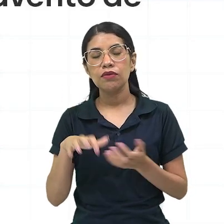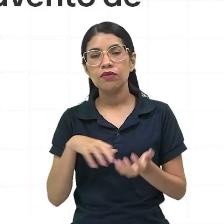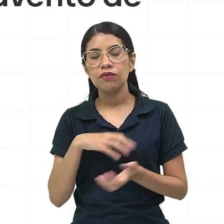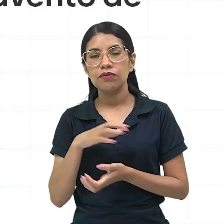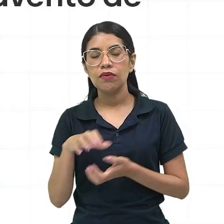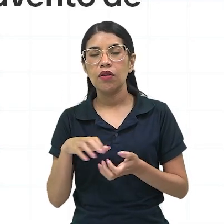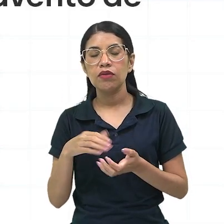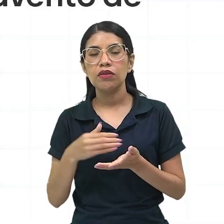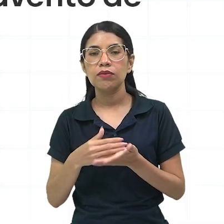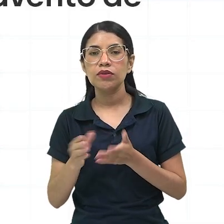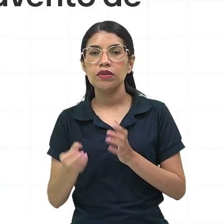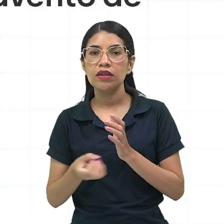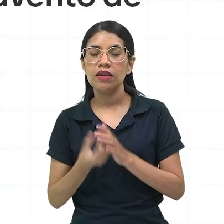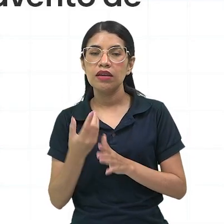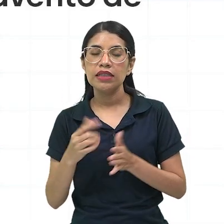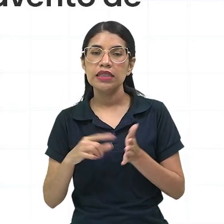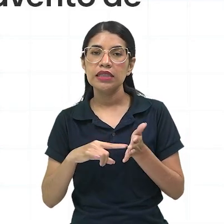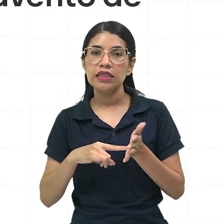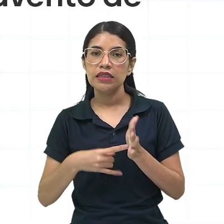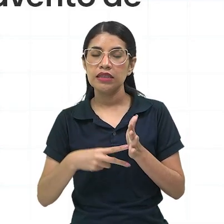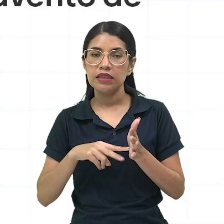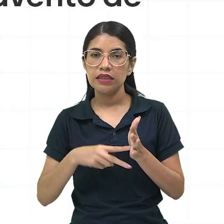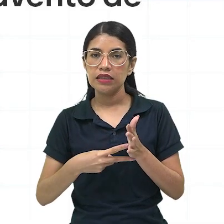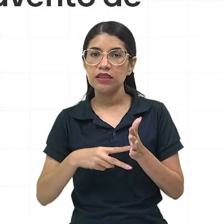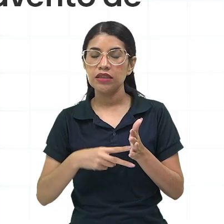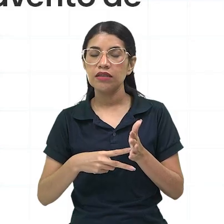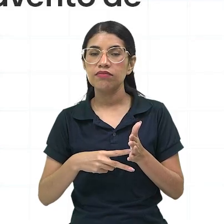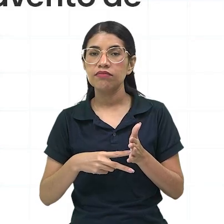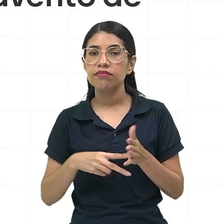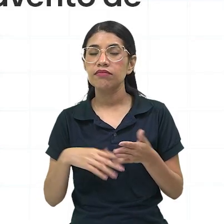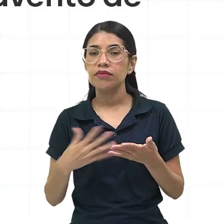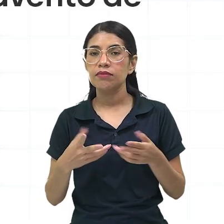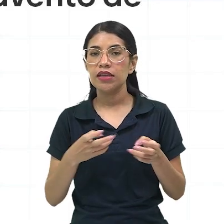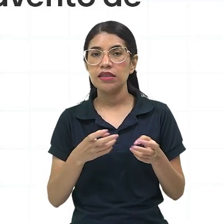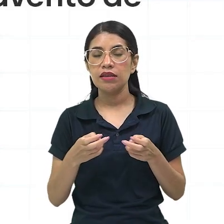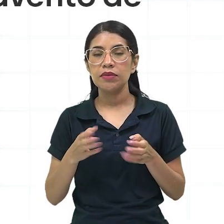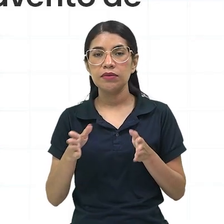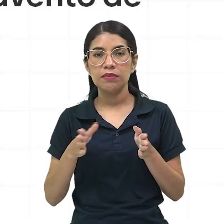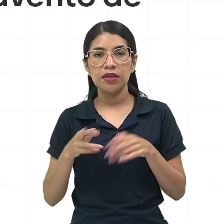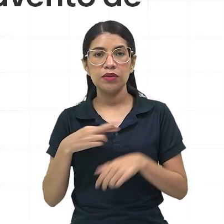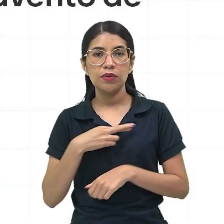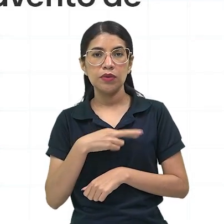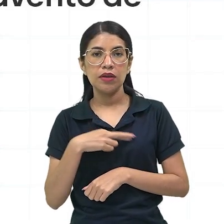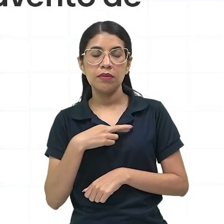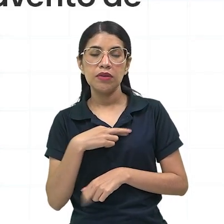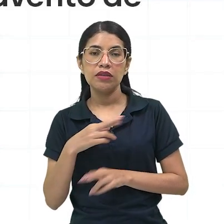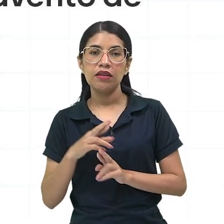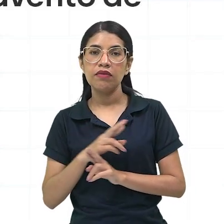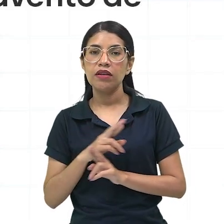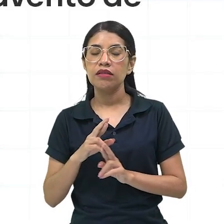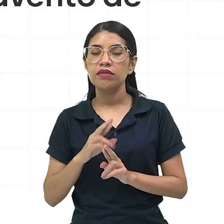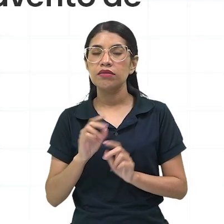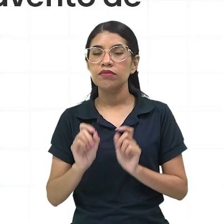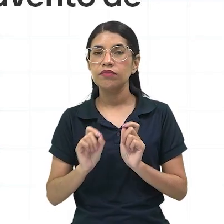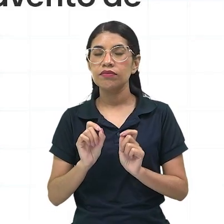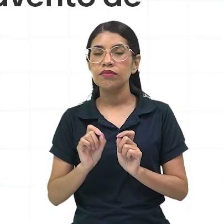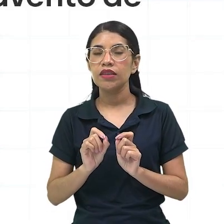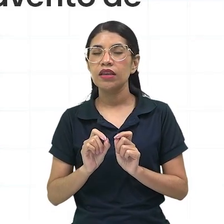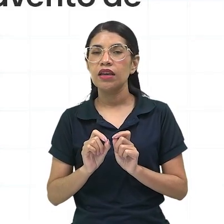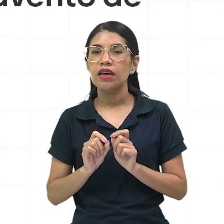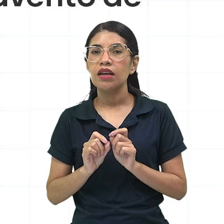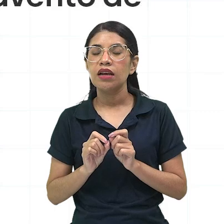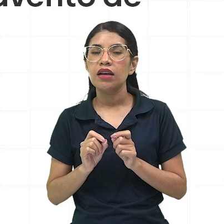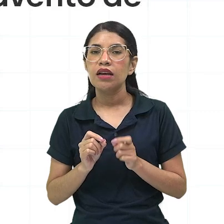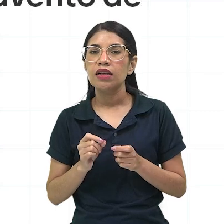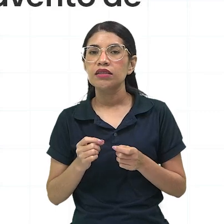surgimento de sindicatos. A gente já consegue perceber aqui nesse momento do romantismo uma relação bem intensa,